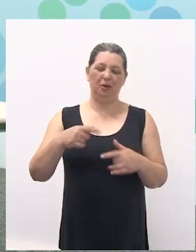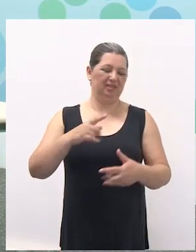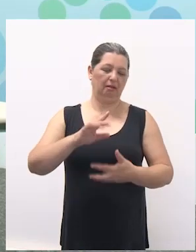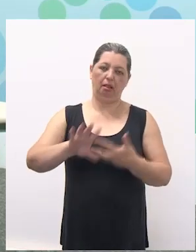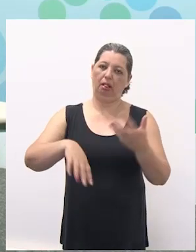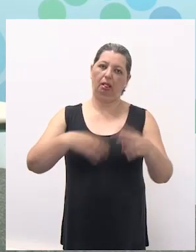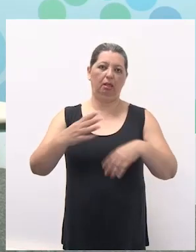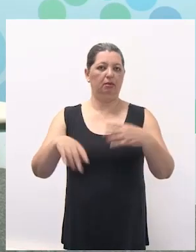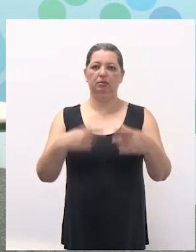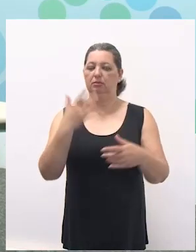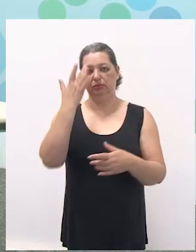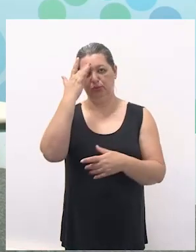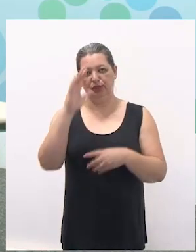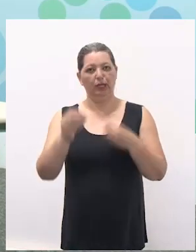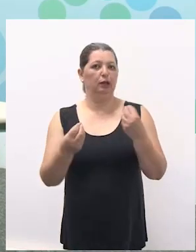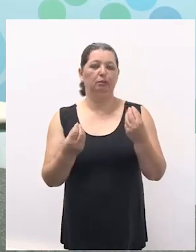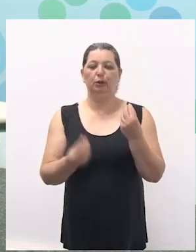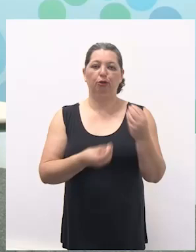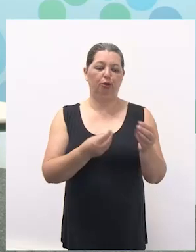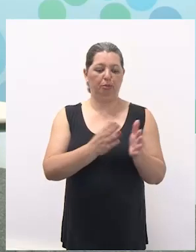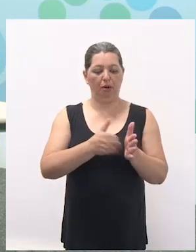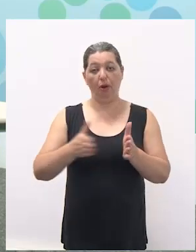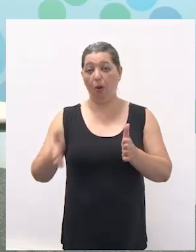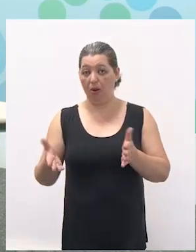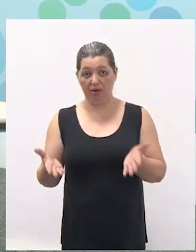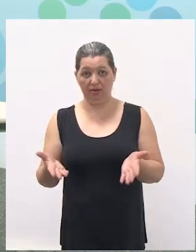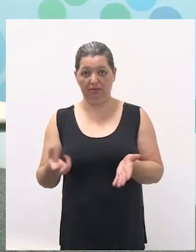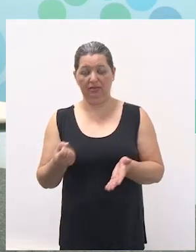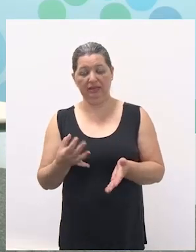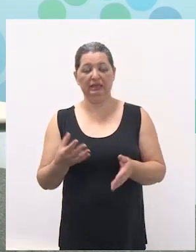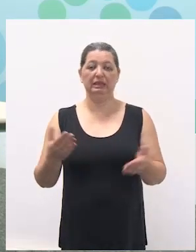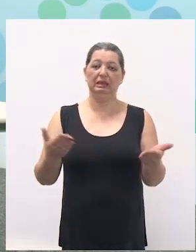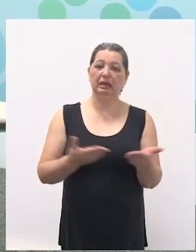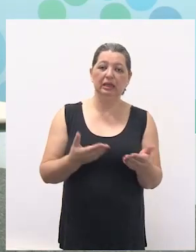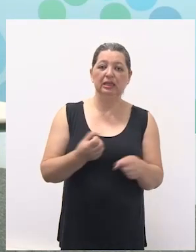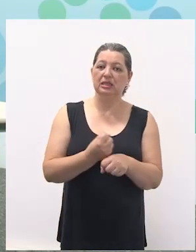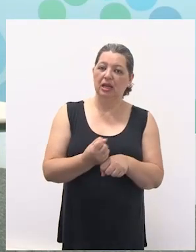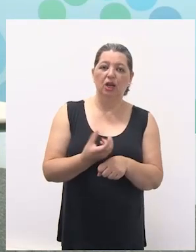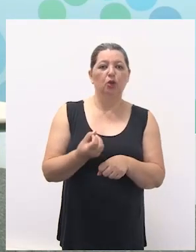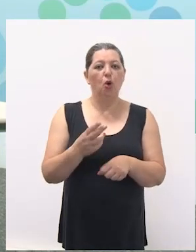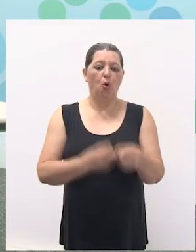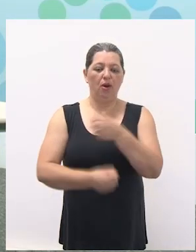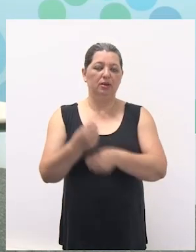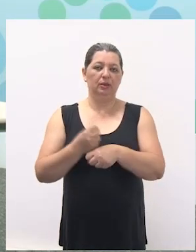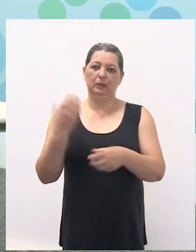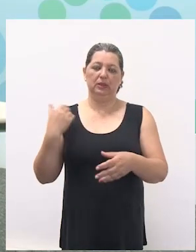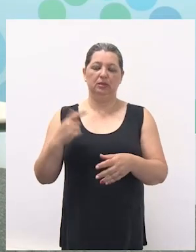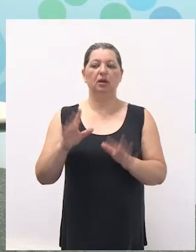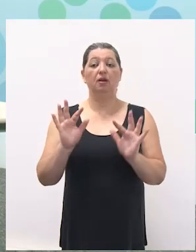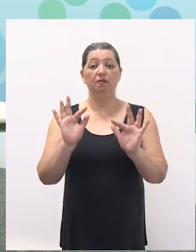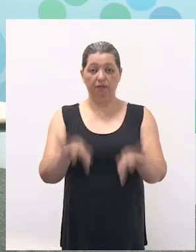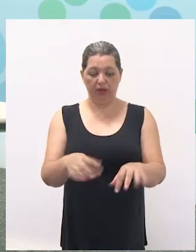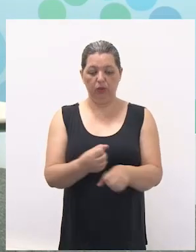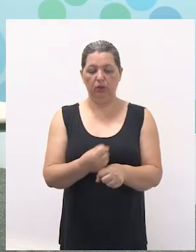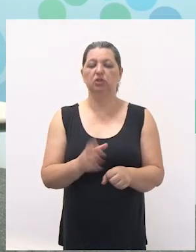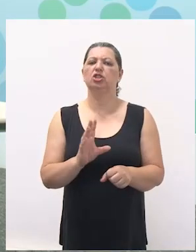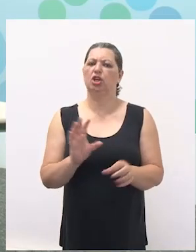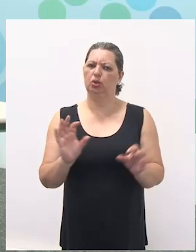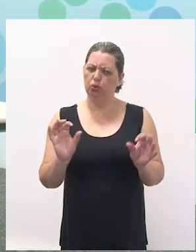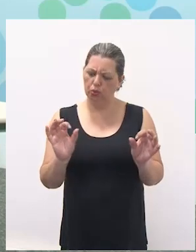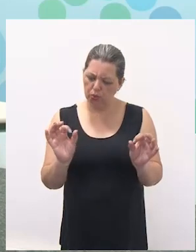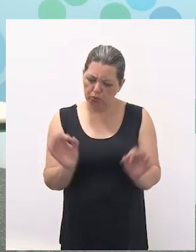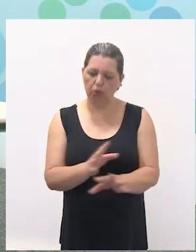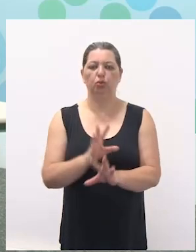não saber se é a da frente, se é de trás, se foi do ano passado, se é desse ano. Então, aí, terminou o ano, já deixa tudo arquivadinho,